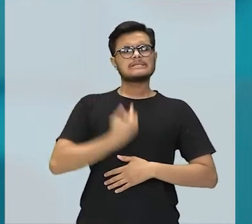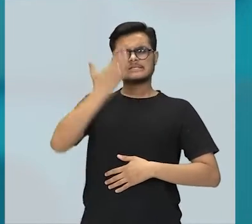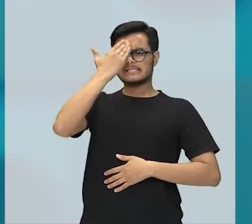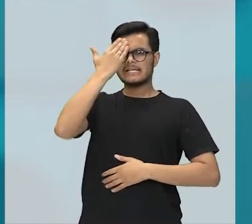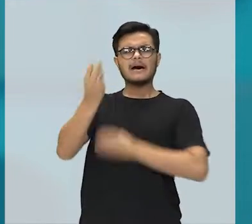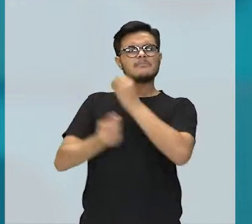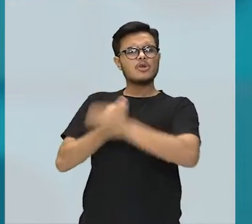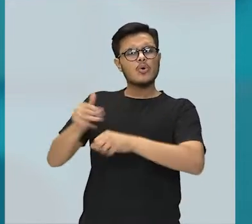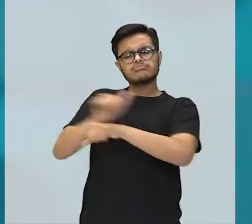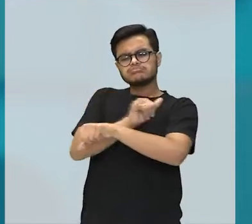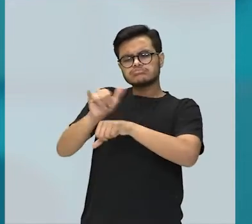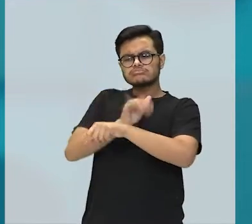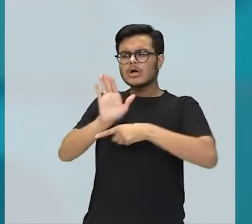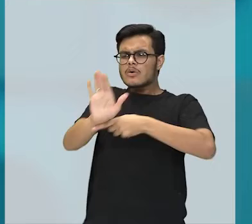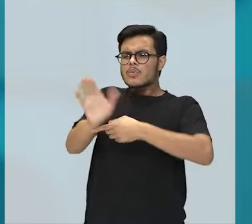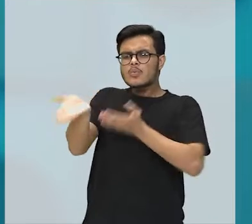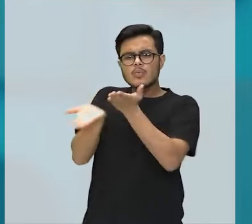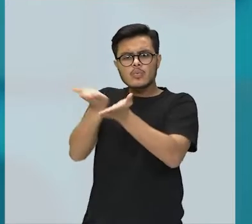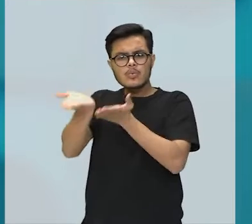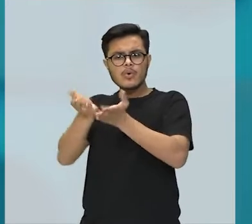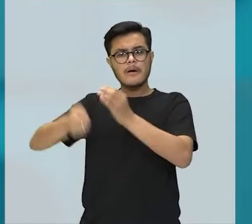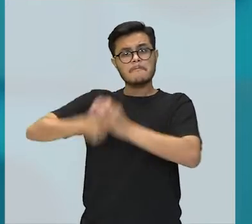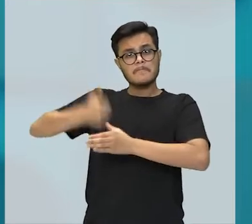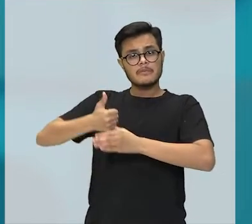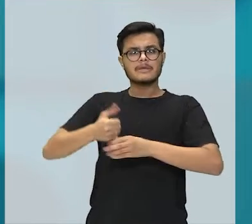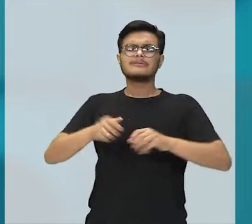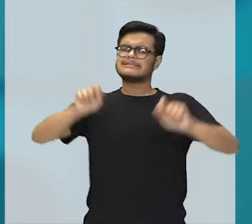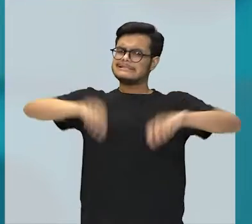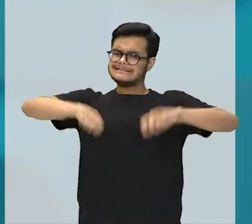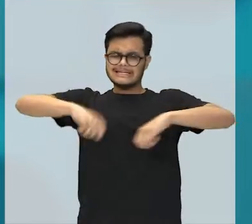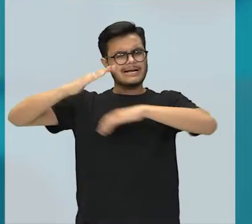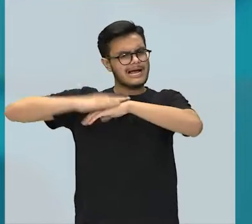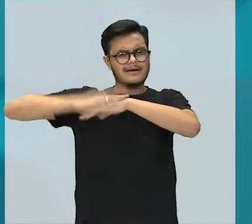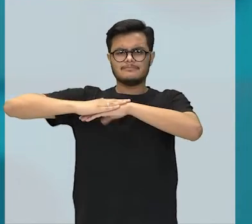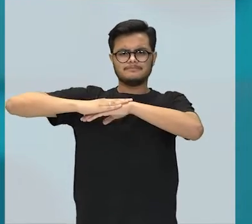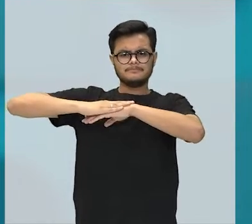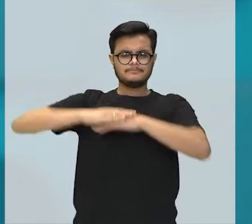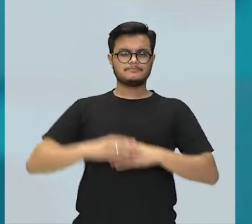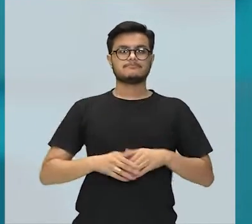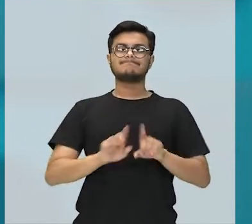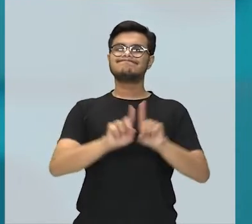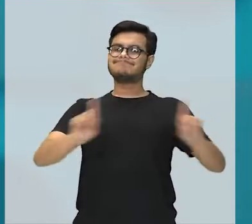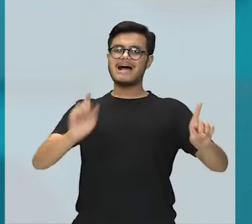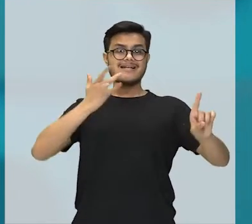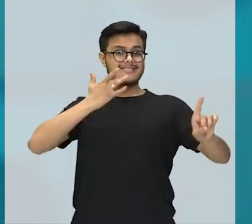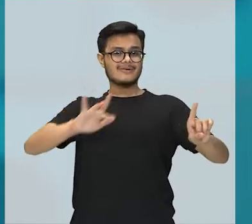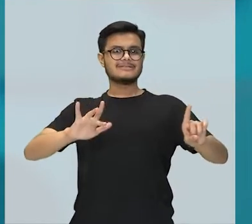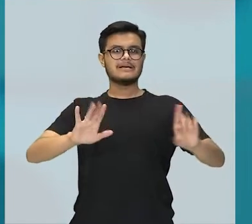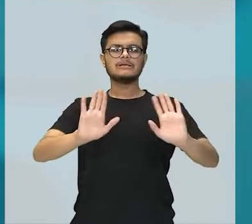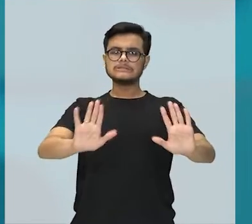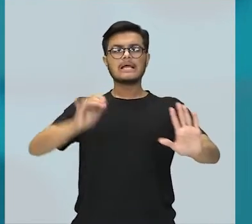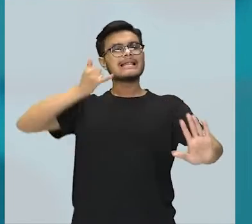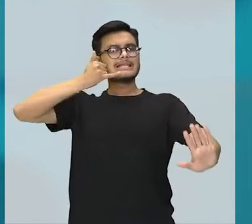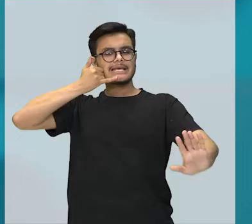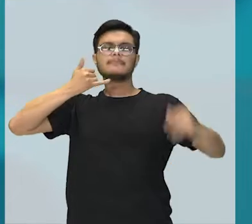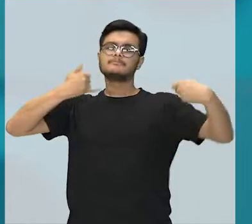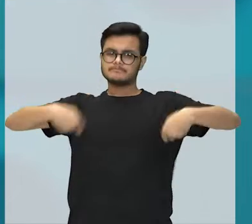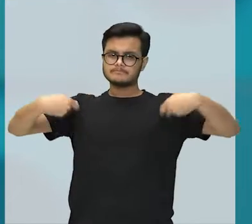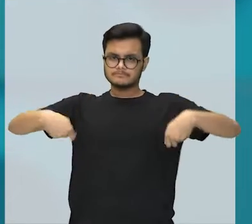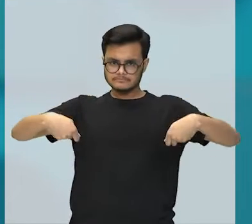como proceder ali nos primeiros cuidados, faça, tá? Agora, se você não sabe, liga para o